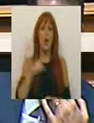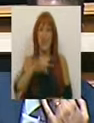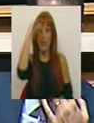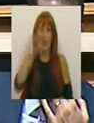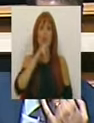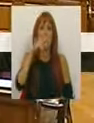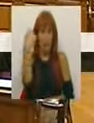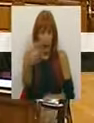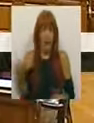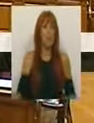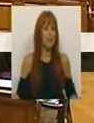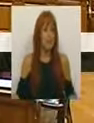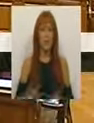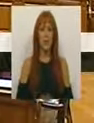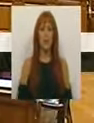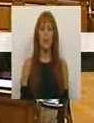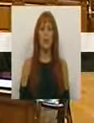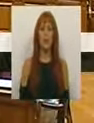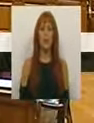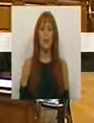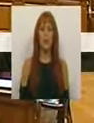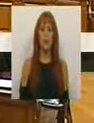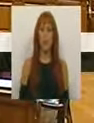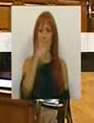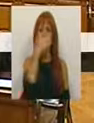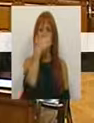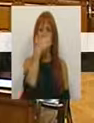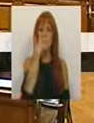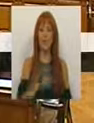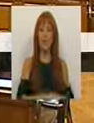dificuldades em responder? Muito obrigado, Sr.